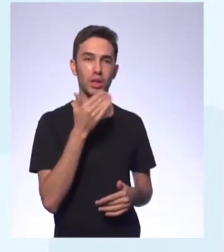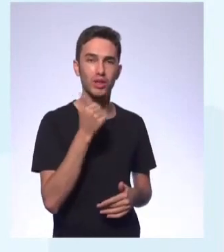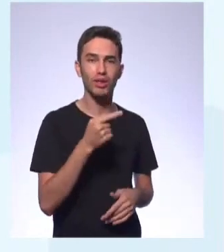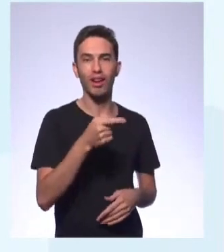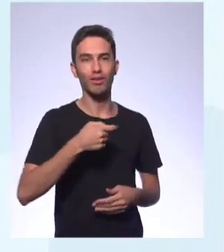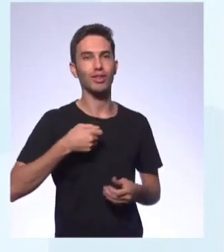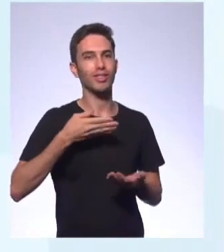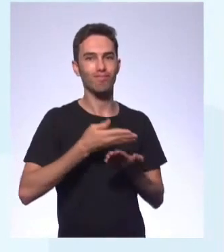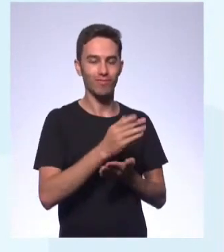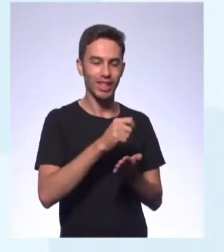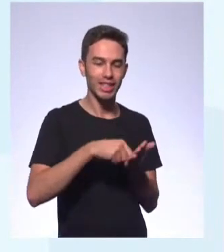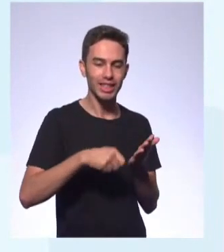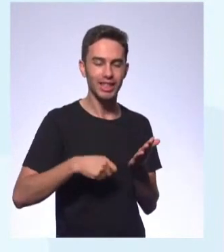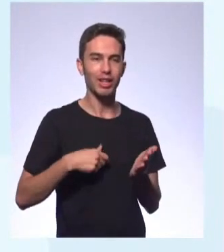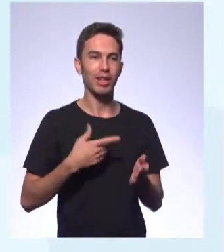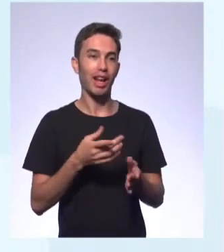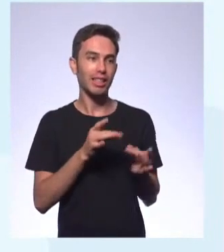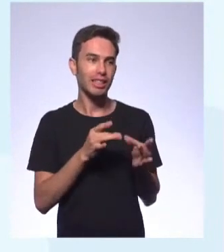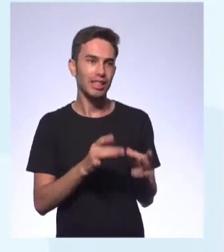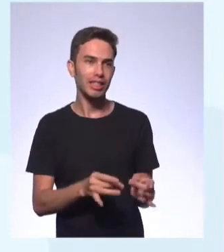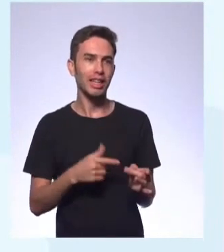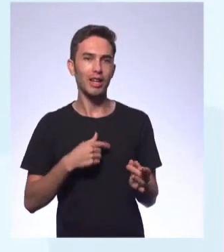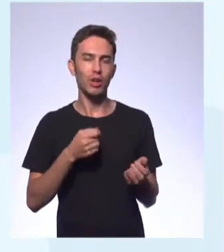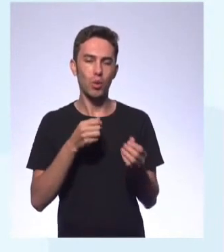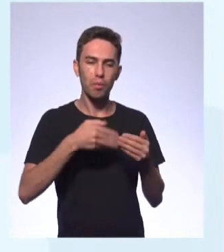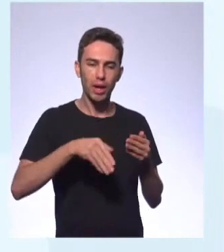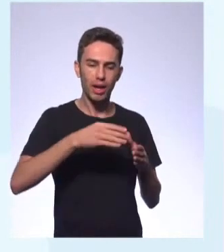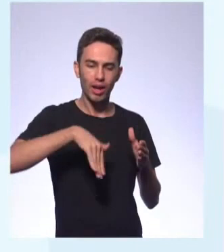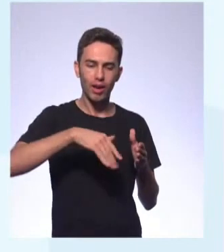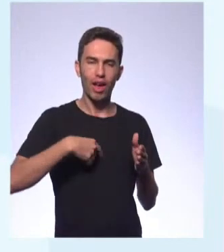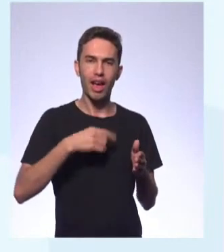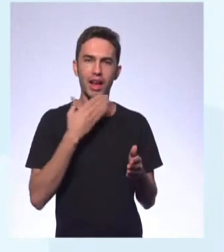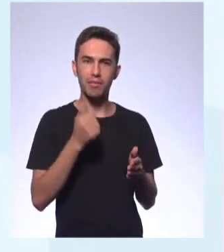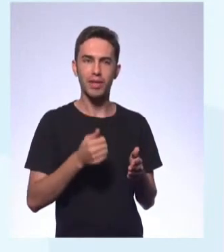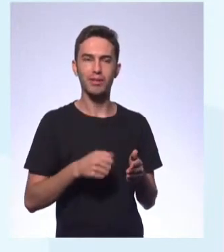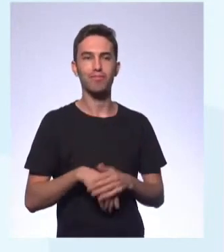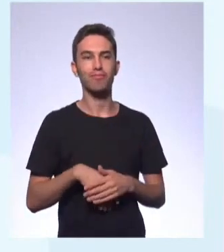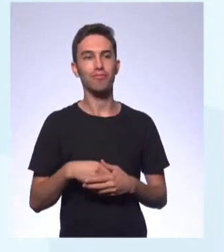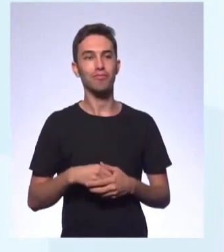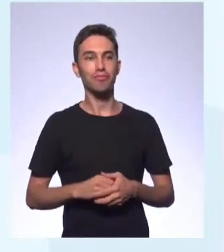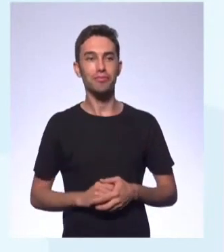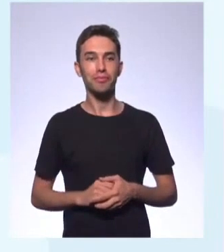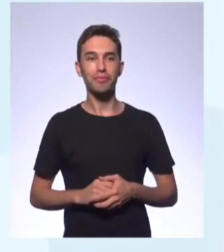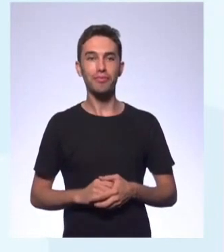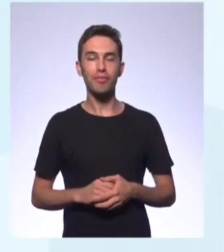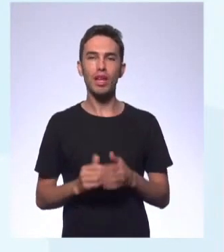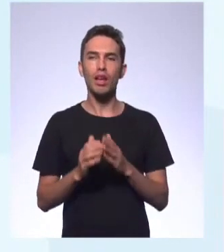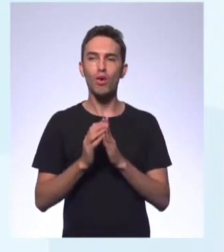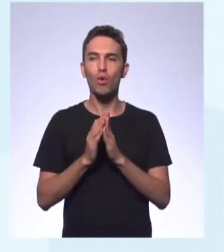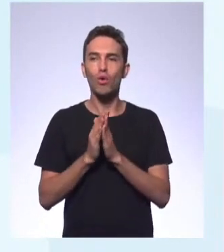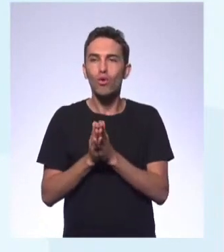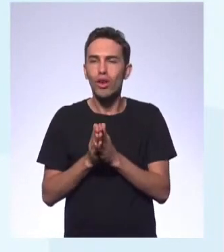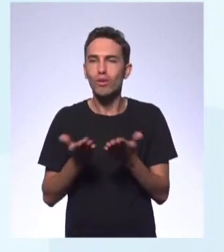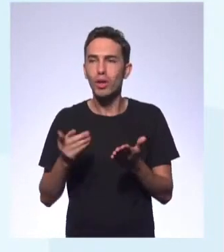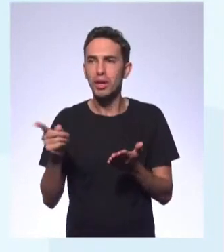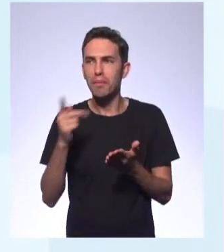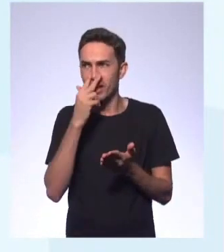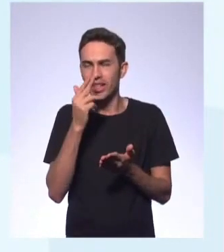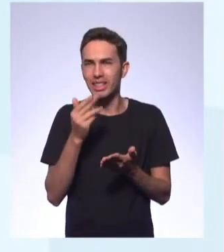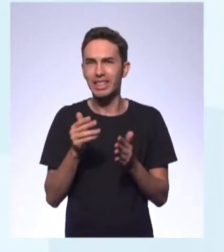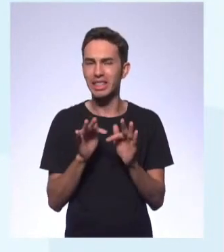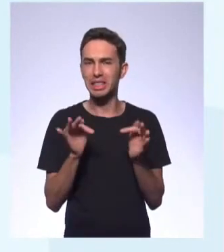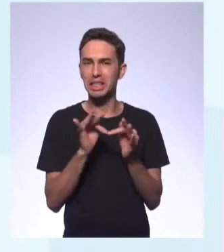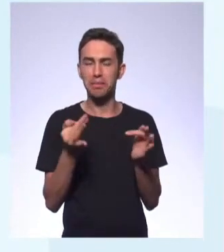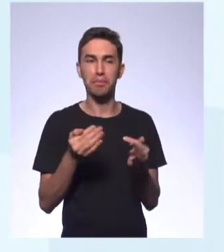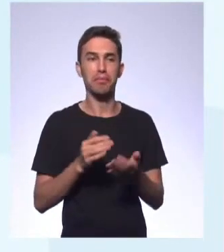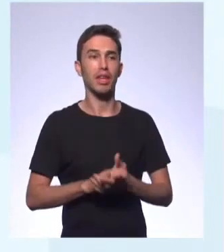alista. A estreiteza do meio impõe isso, esse obséquio a um camarada. Favor que parece insignificante.